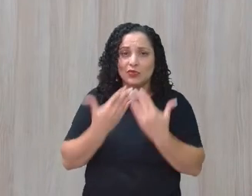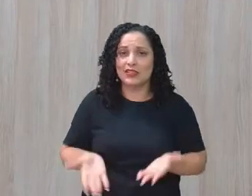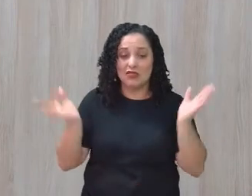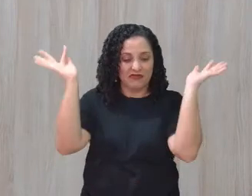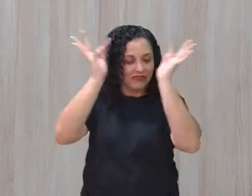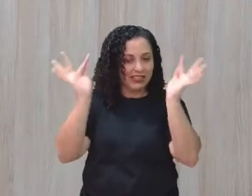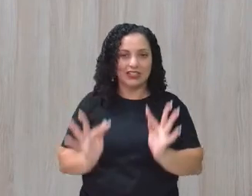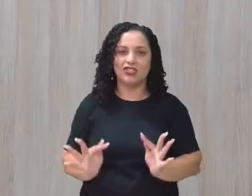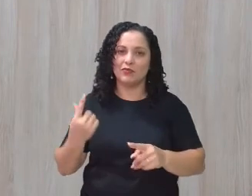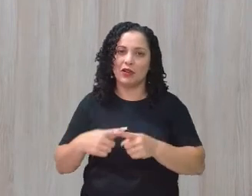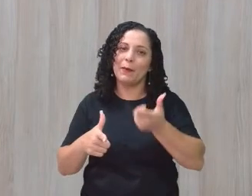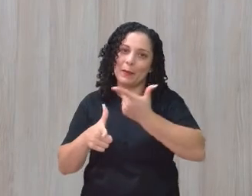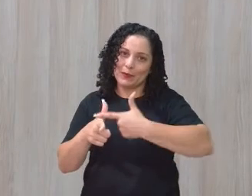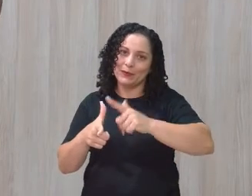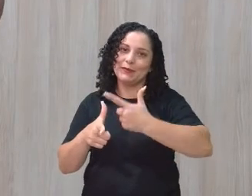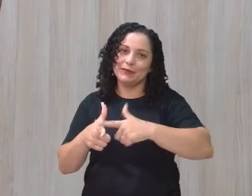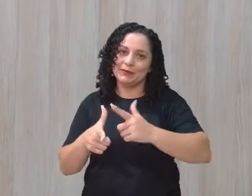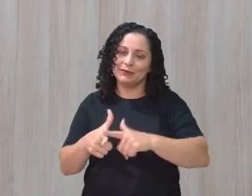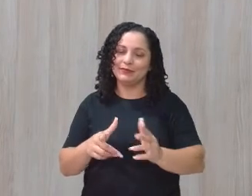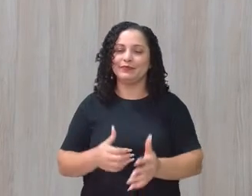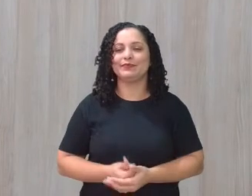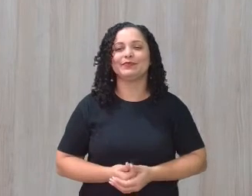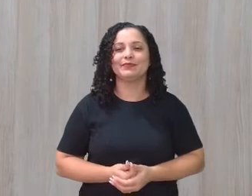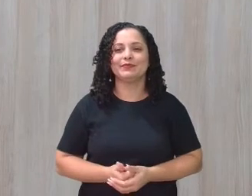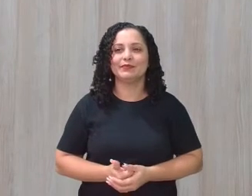feliz com a situação, certo?